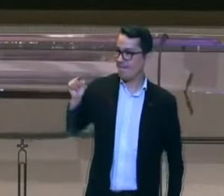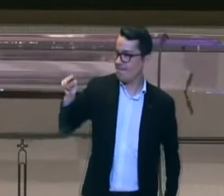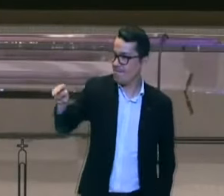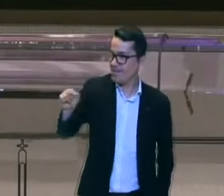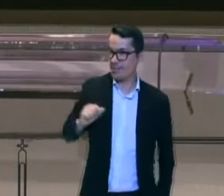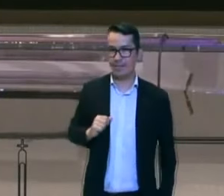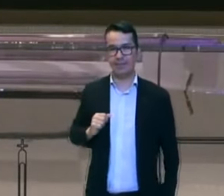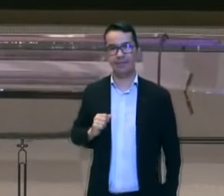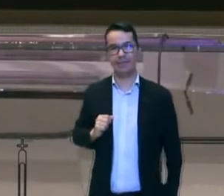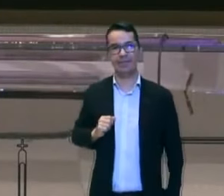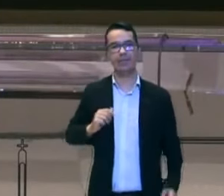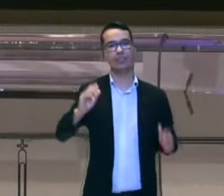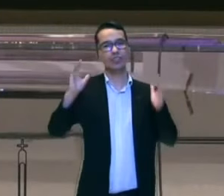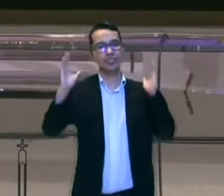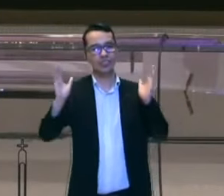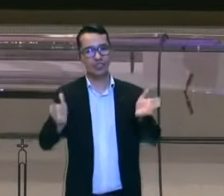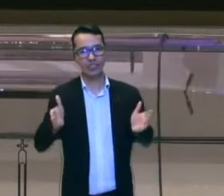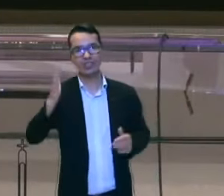que ele fez comigo.